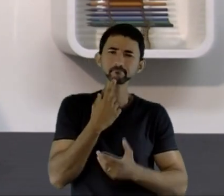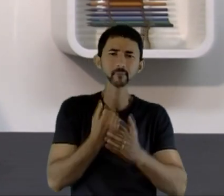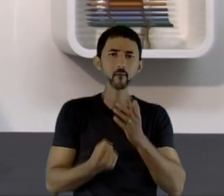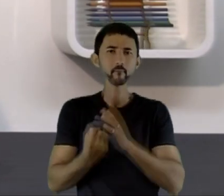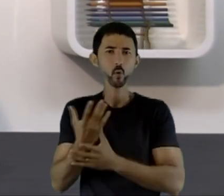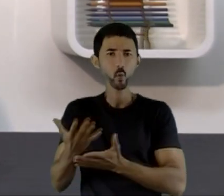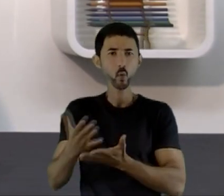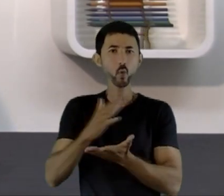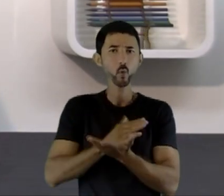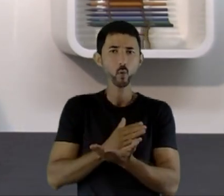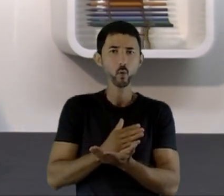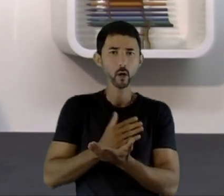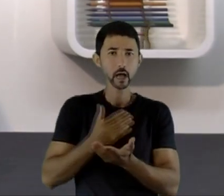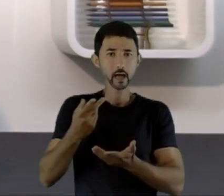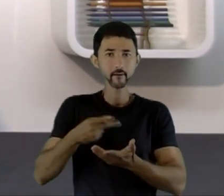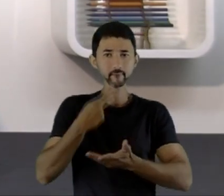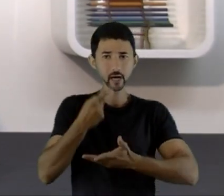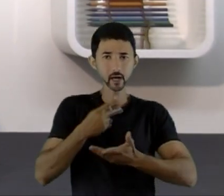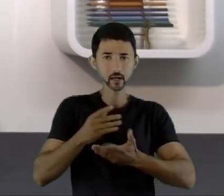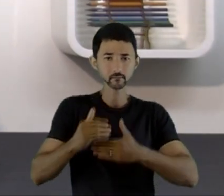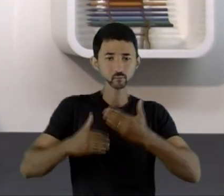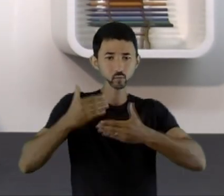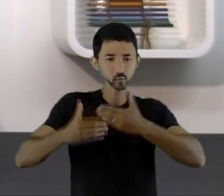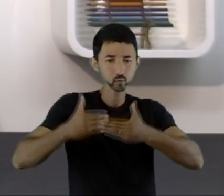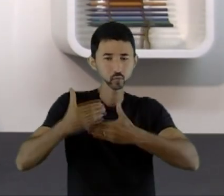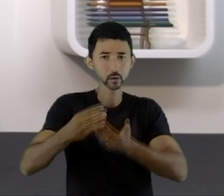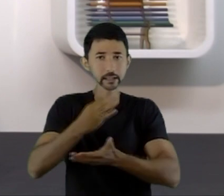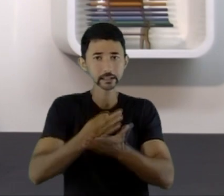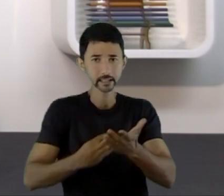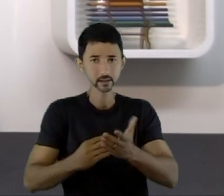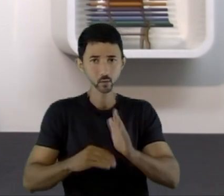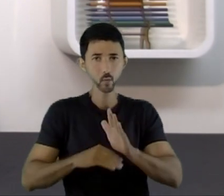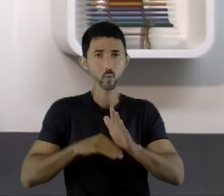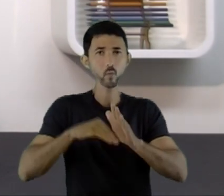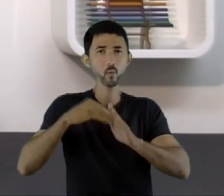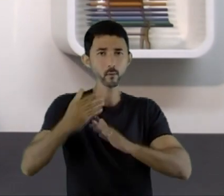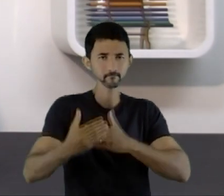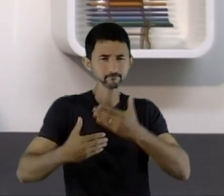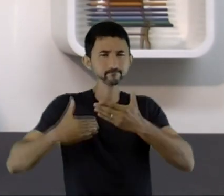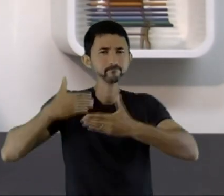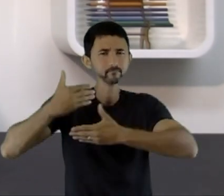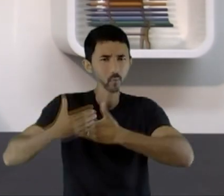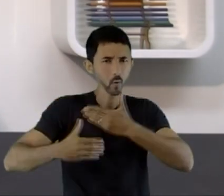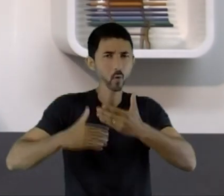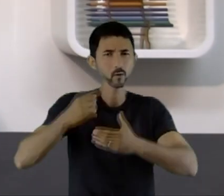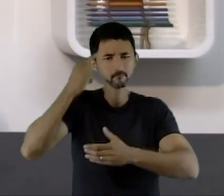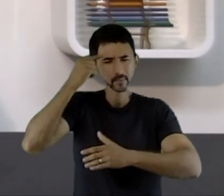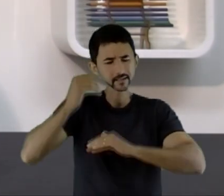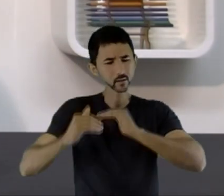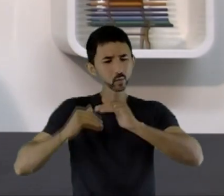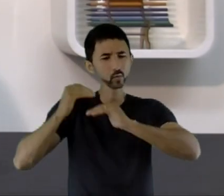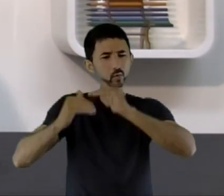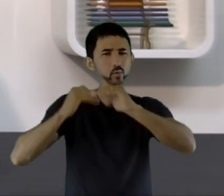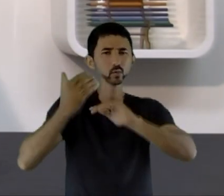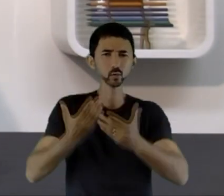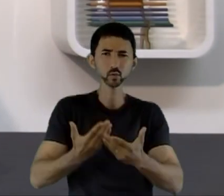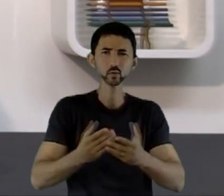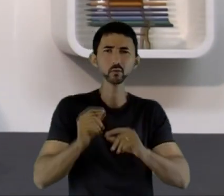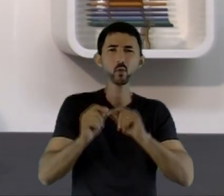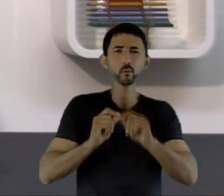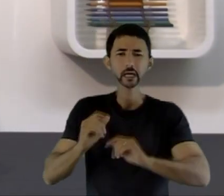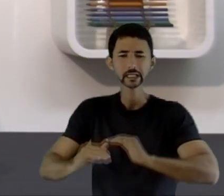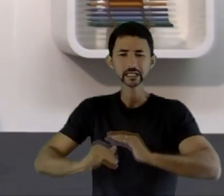no comecinho da aula eu falei de progressão textual. Lembra da palavra progresso? Que você pensa em relação ao que